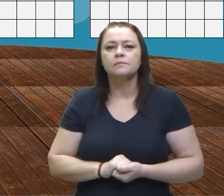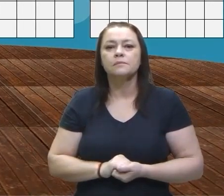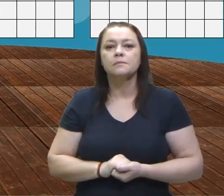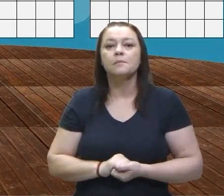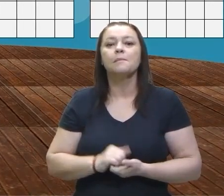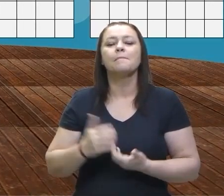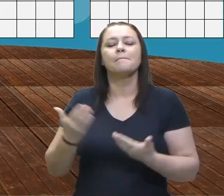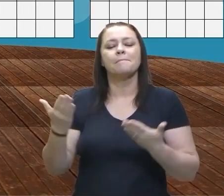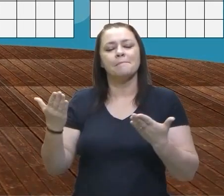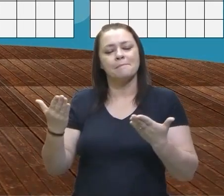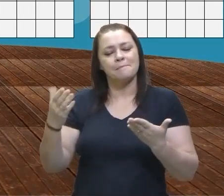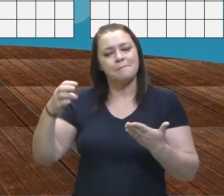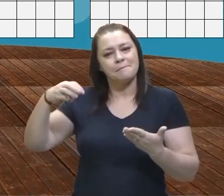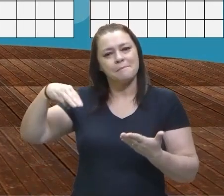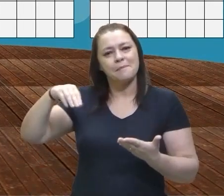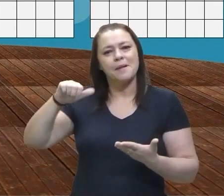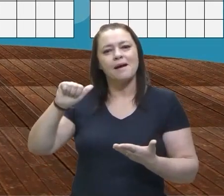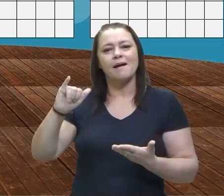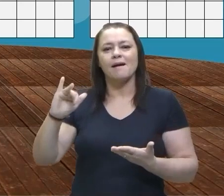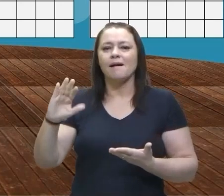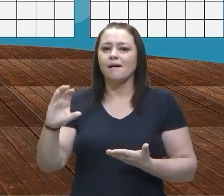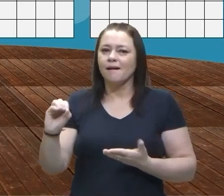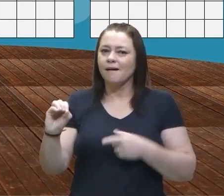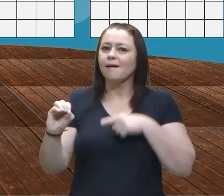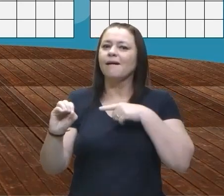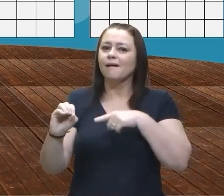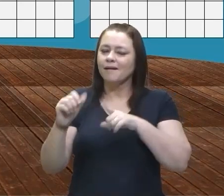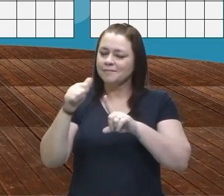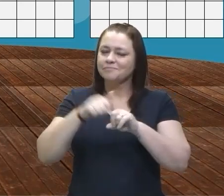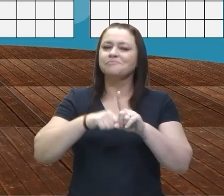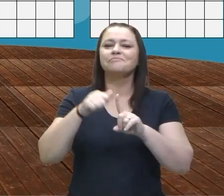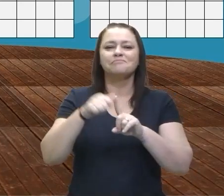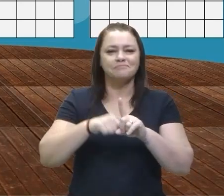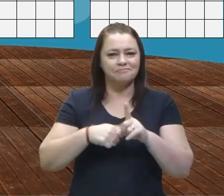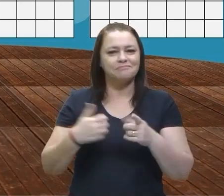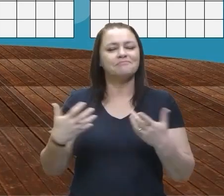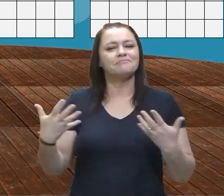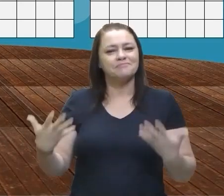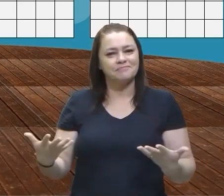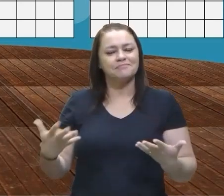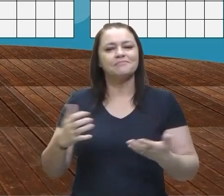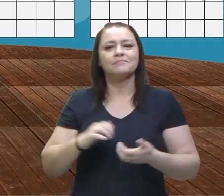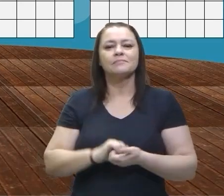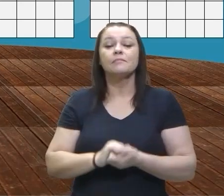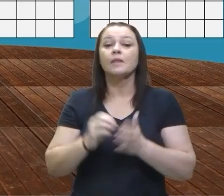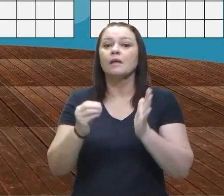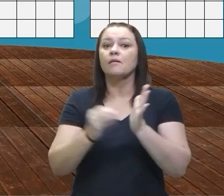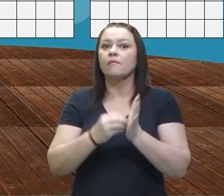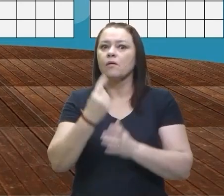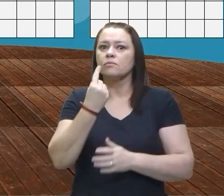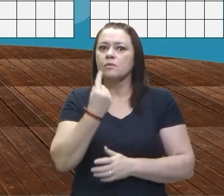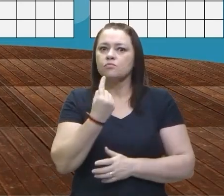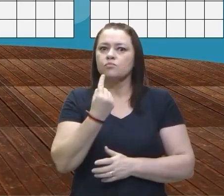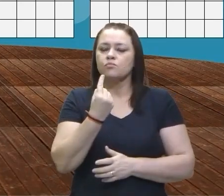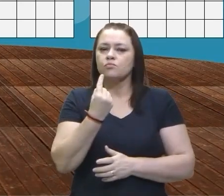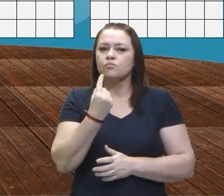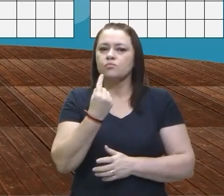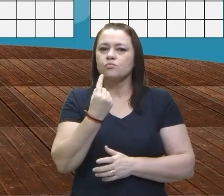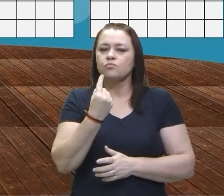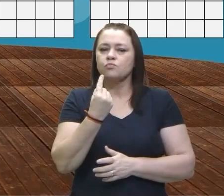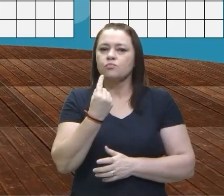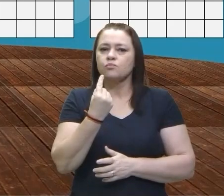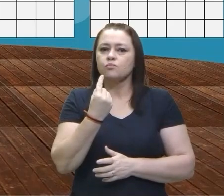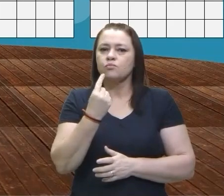mês. Maio, mês de maio, maio, só falta 1 mês para completar